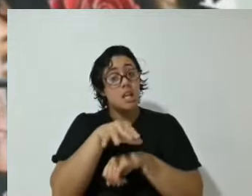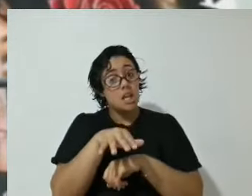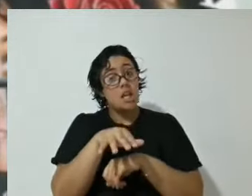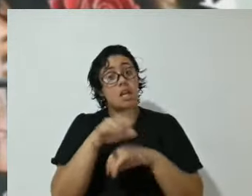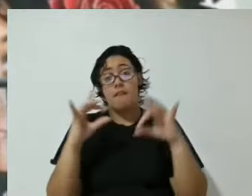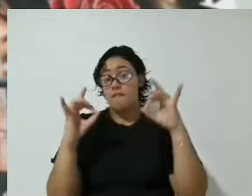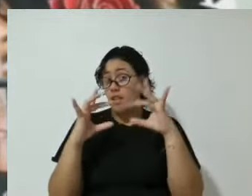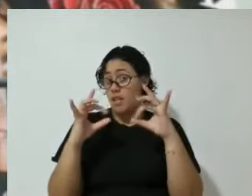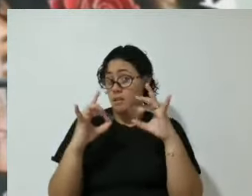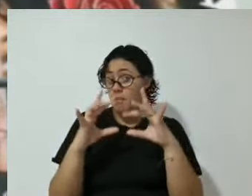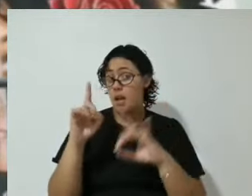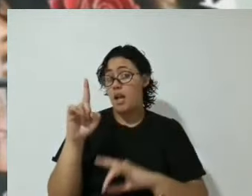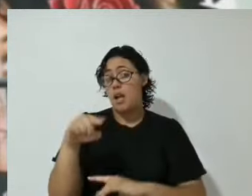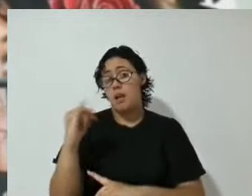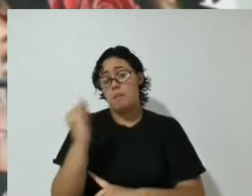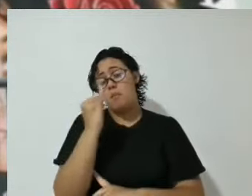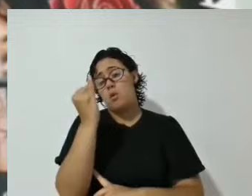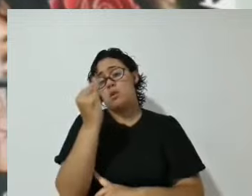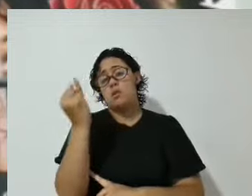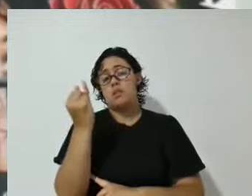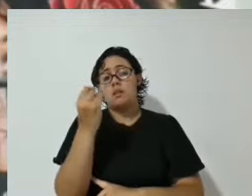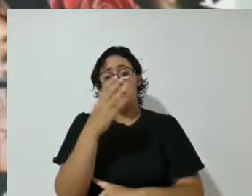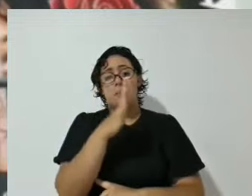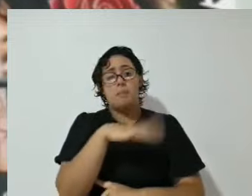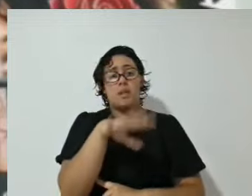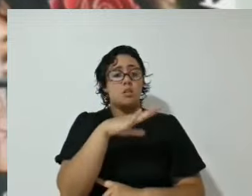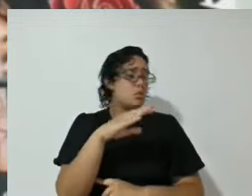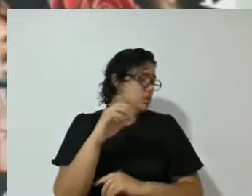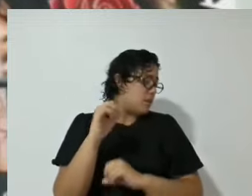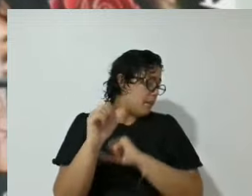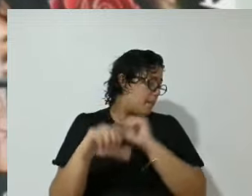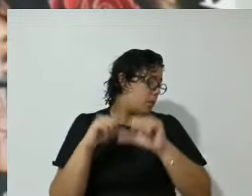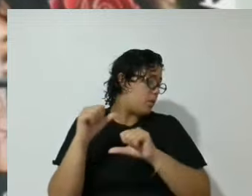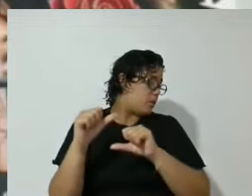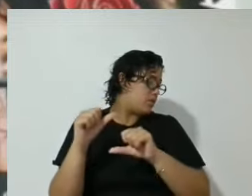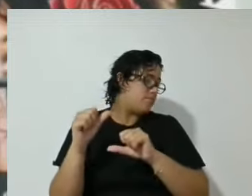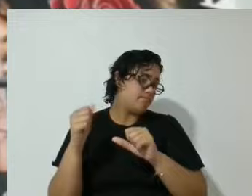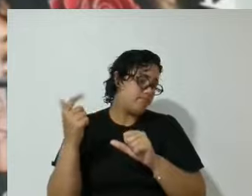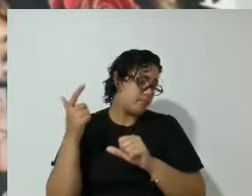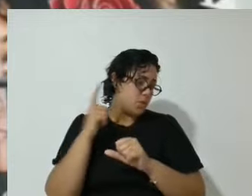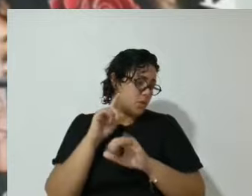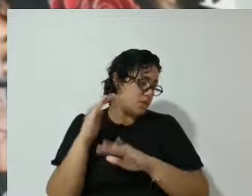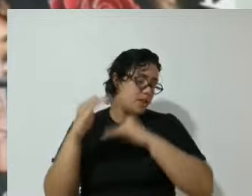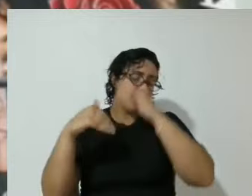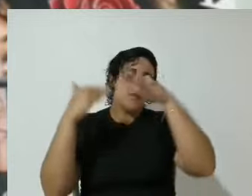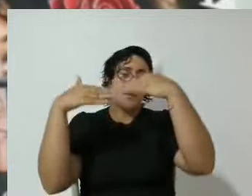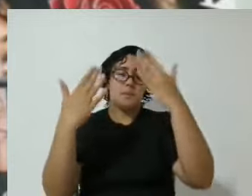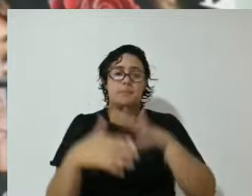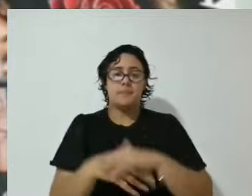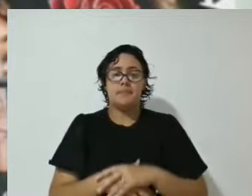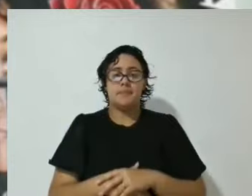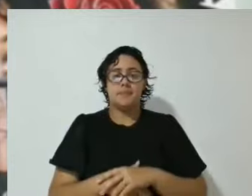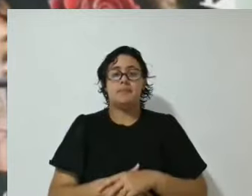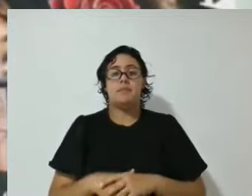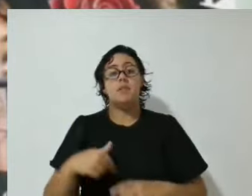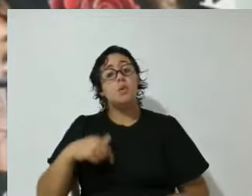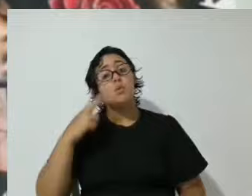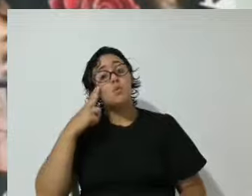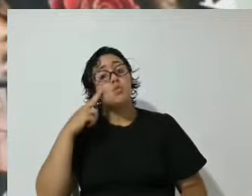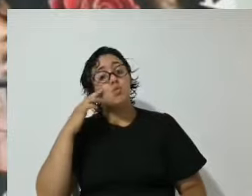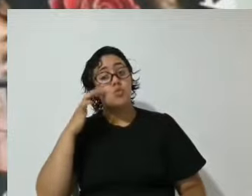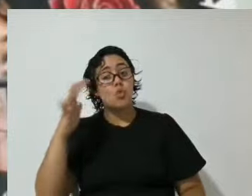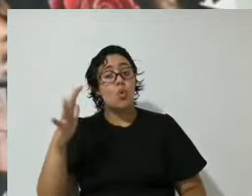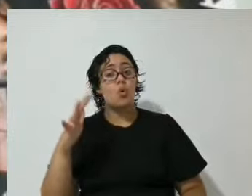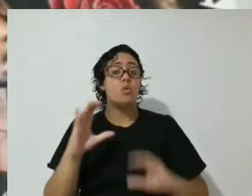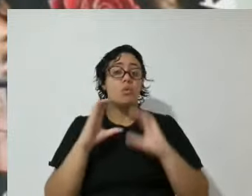feedback para que as coisas mudem, se transformem para melhor. Eu sonho com essa comunidade muito